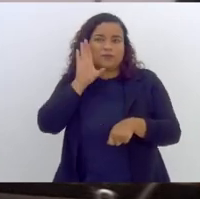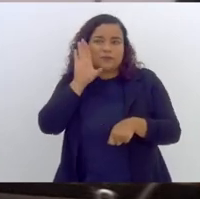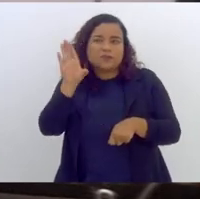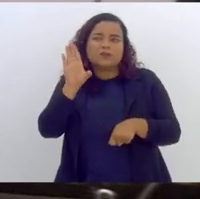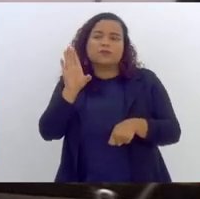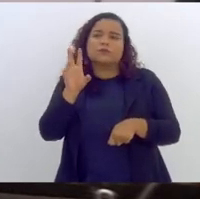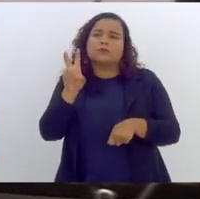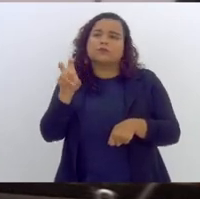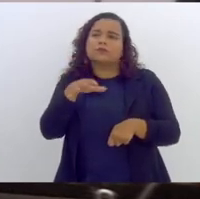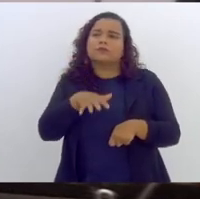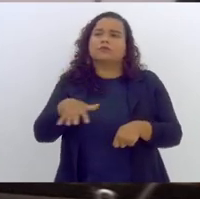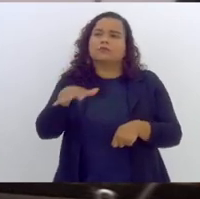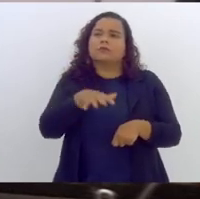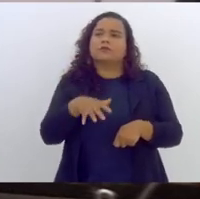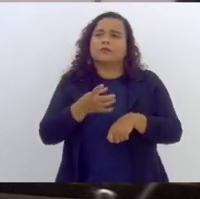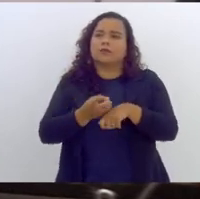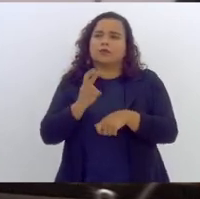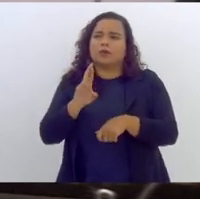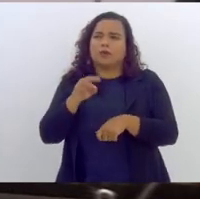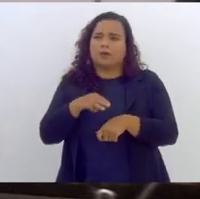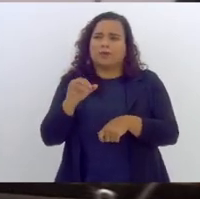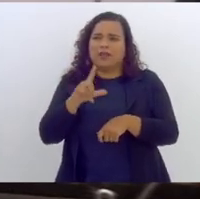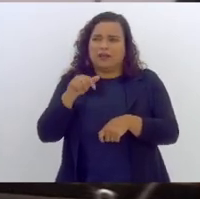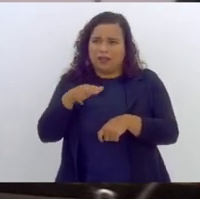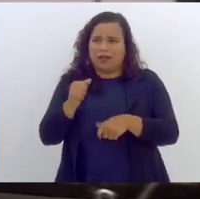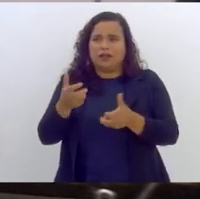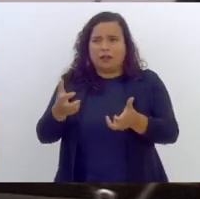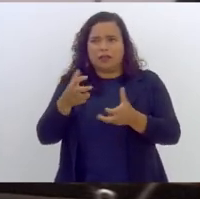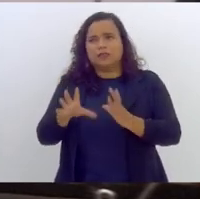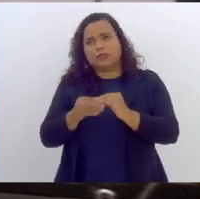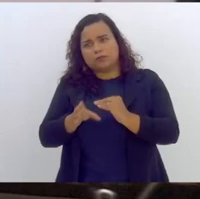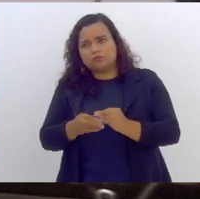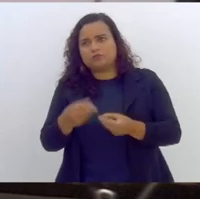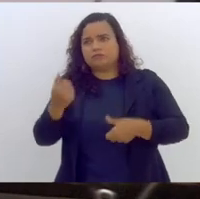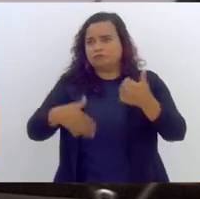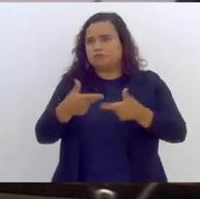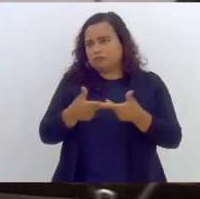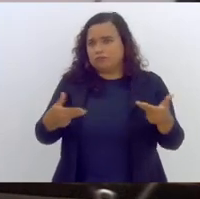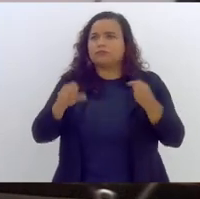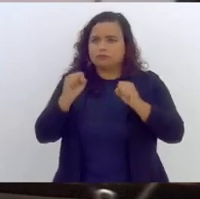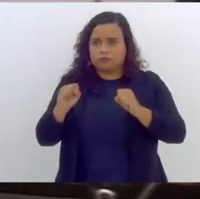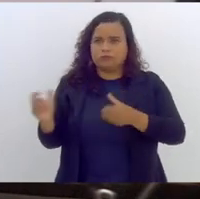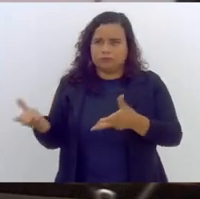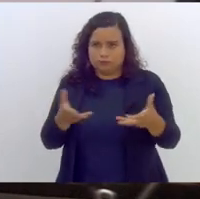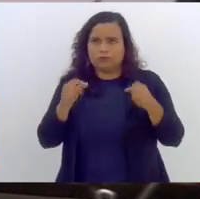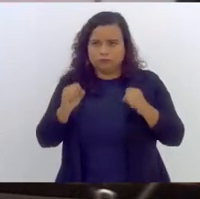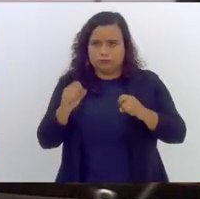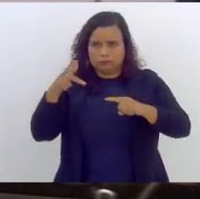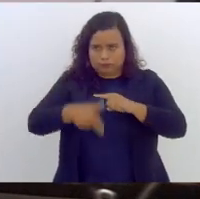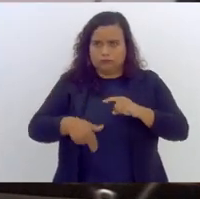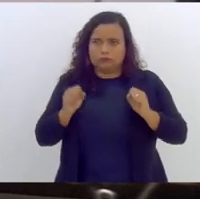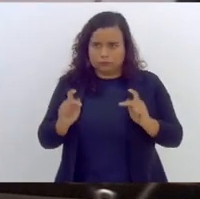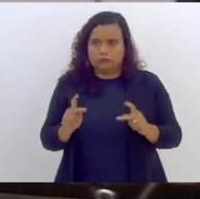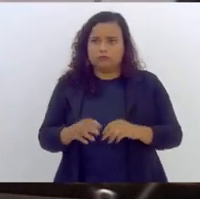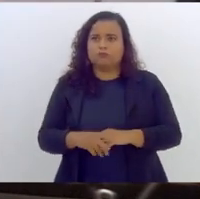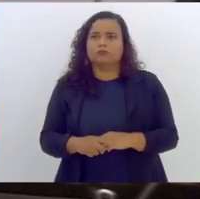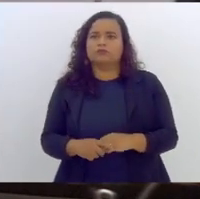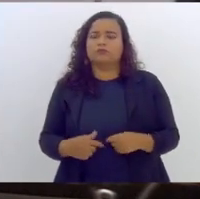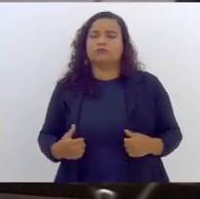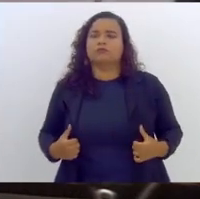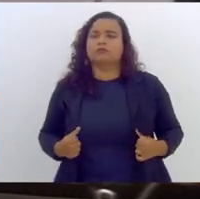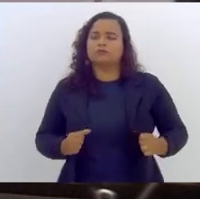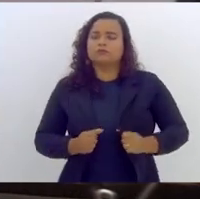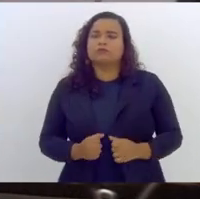naqueles eh Doutora Milena se tiver que fazer alguma Fala por favor pode me interromper à vontade tá